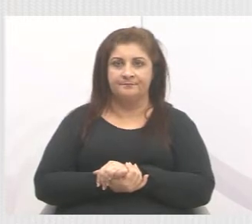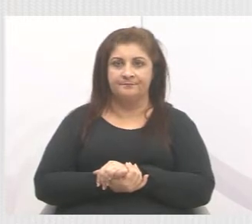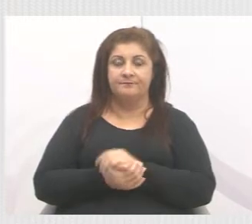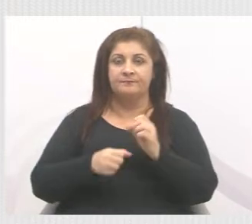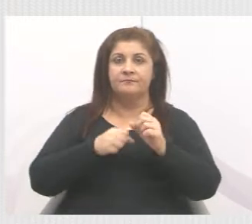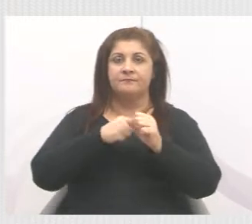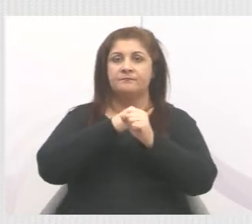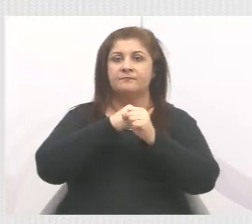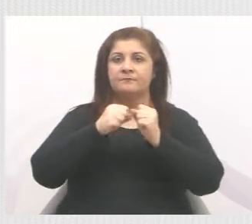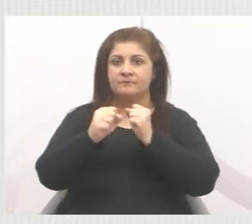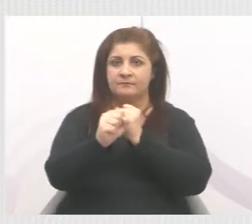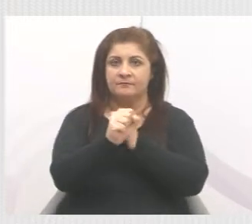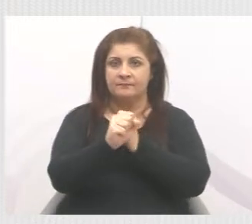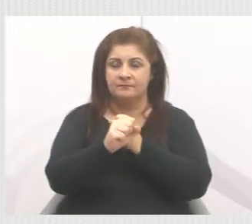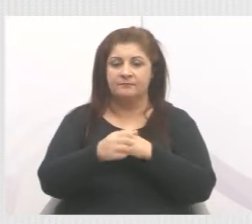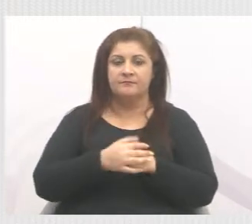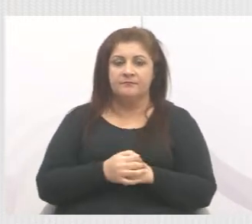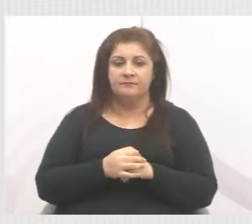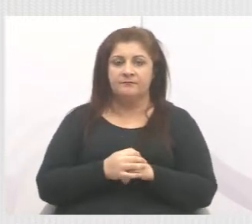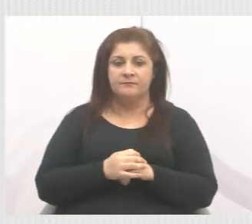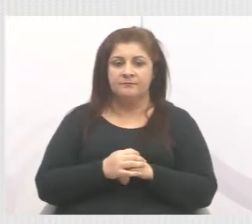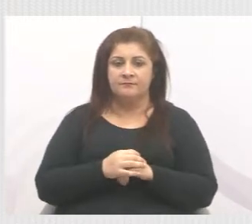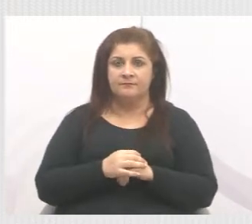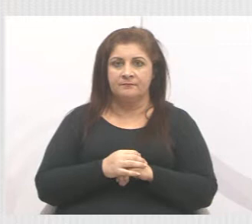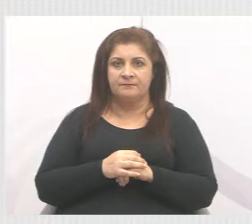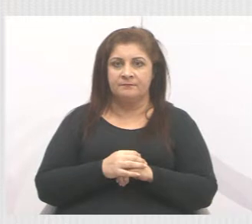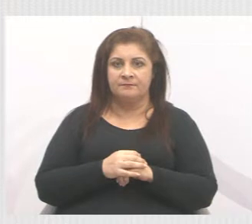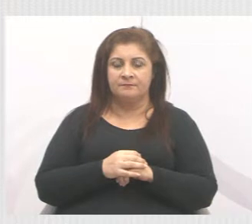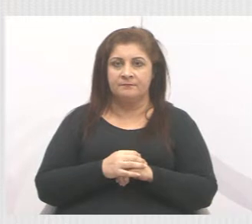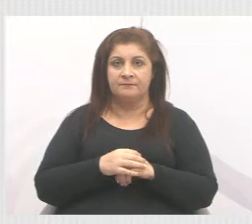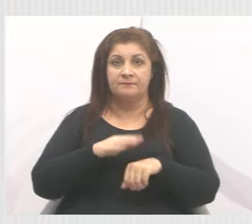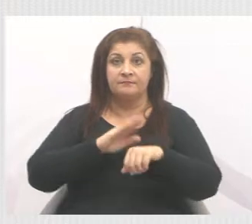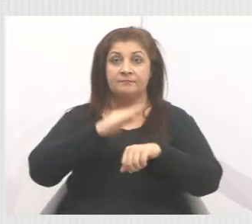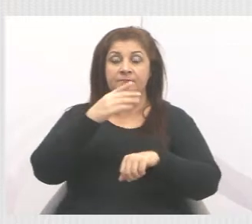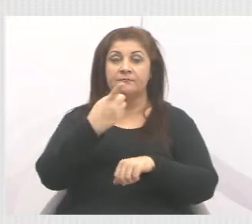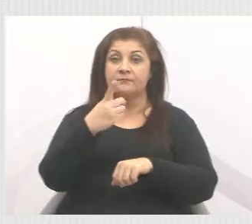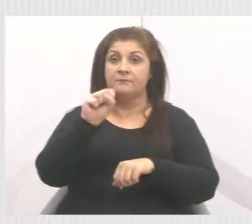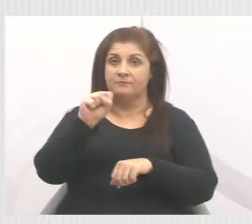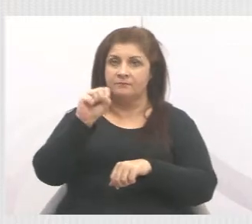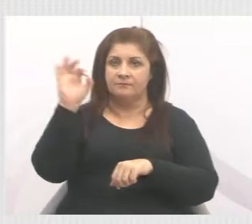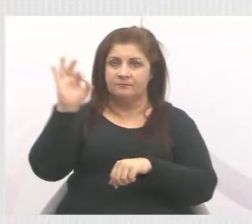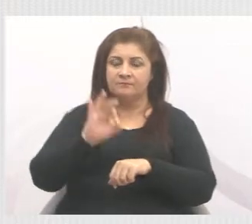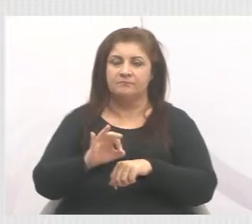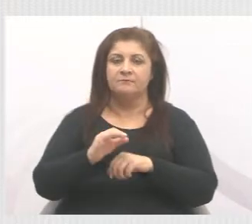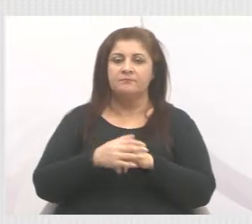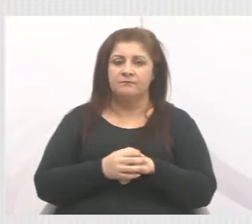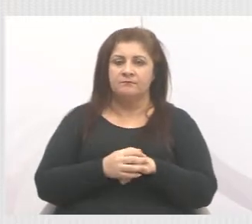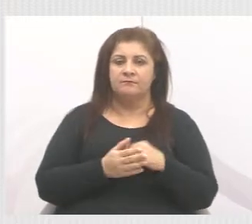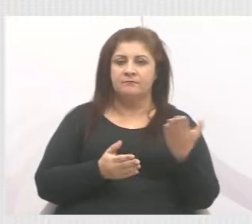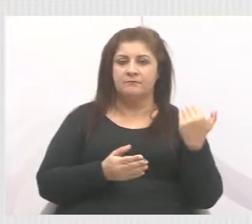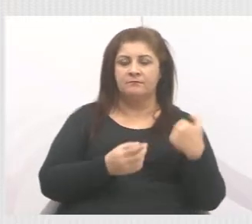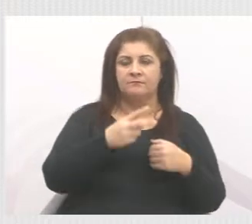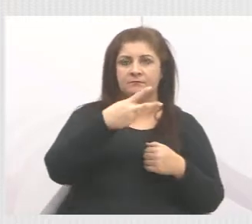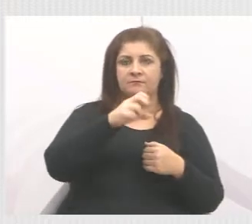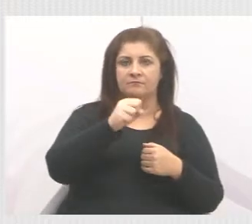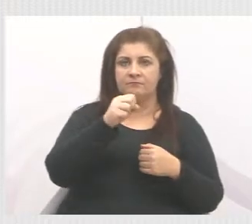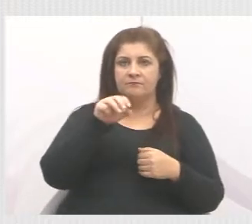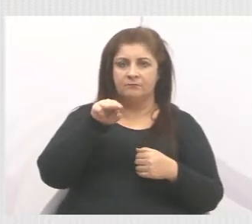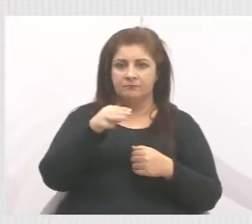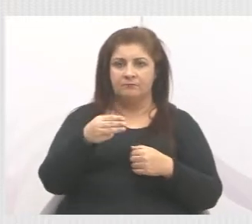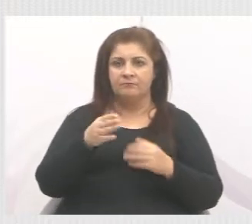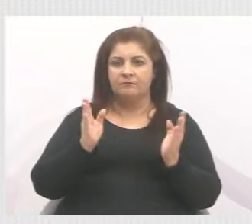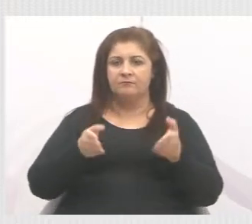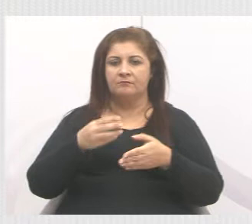Assistência social, aqui a gente tem um aumento de 18%, saindo de 28 milhões para 33 milhões.